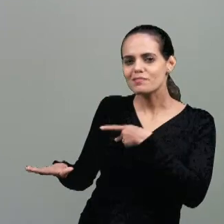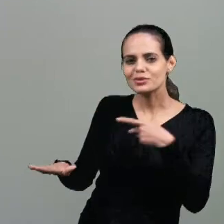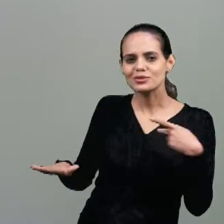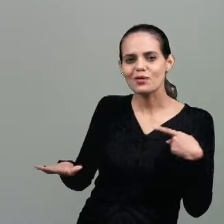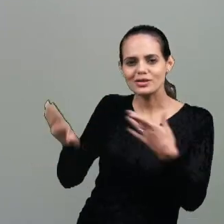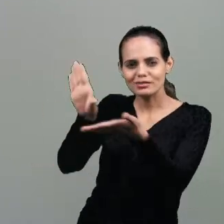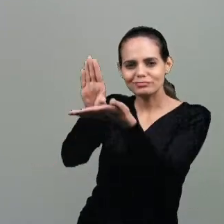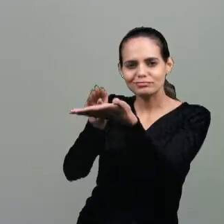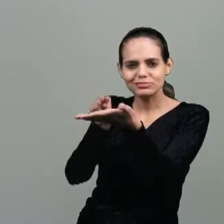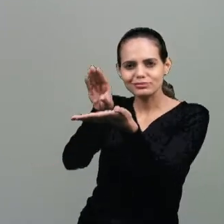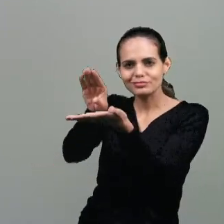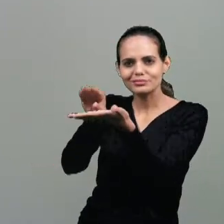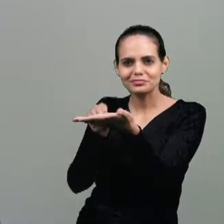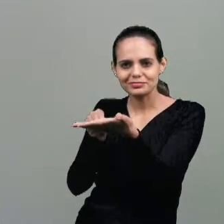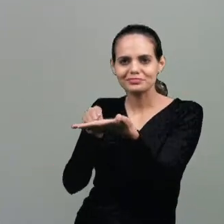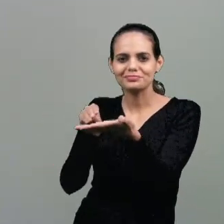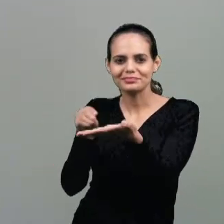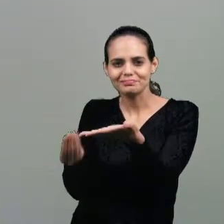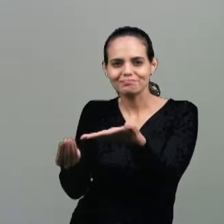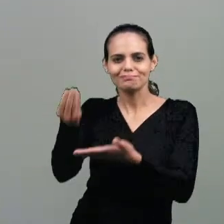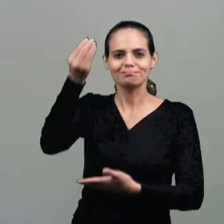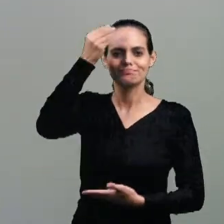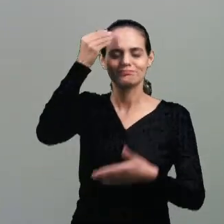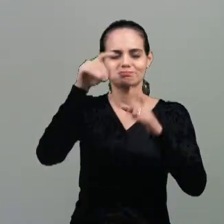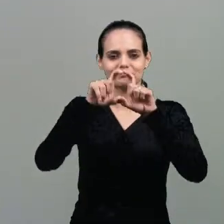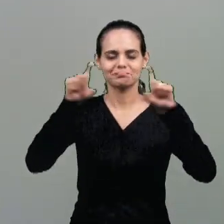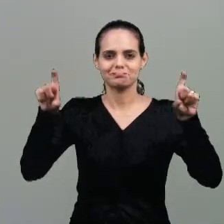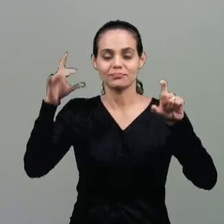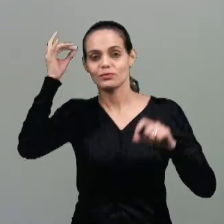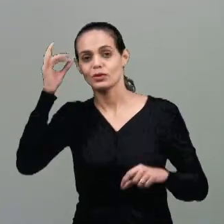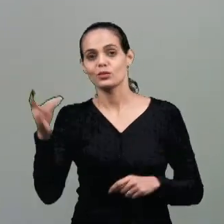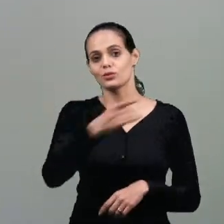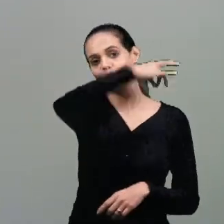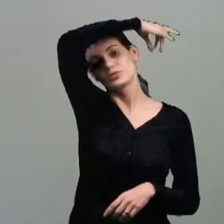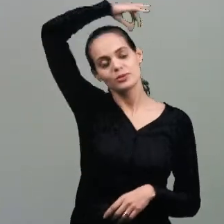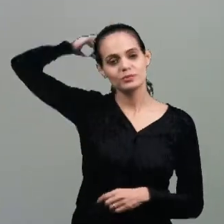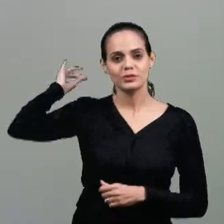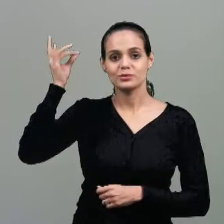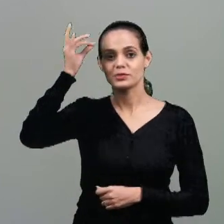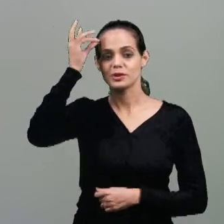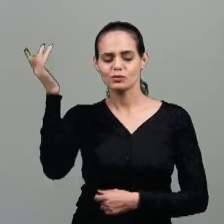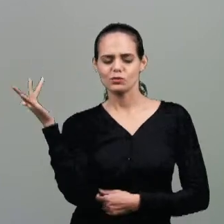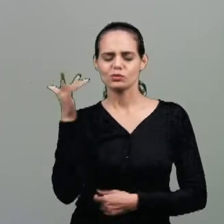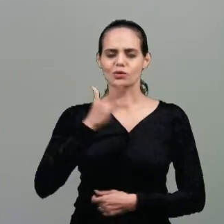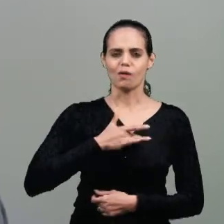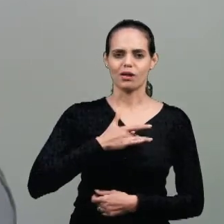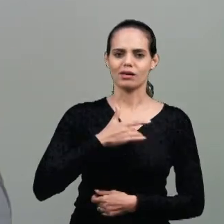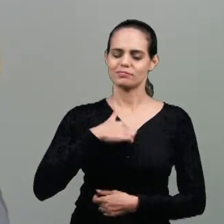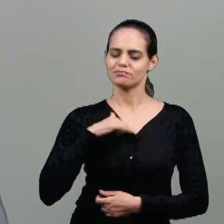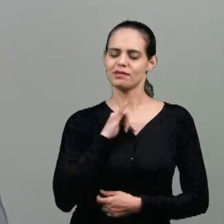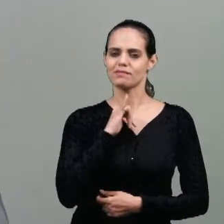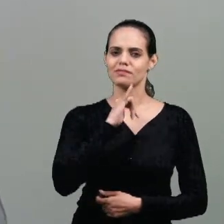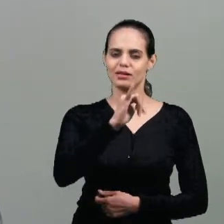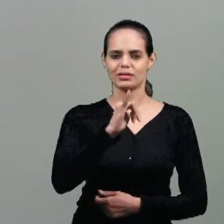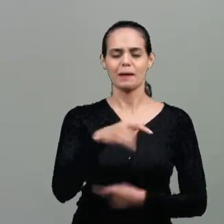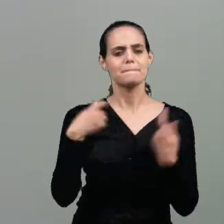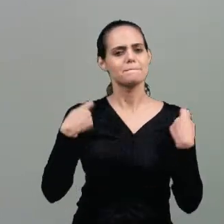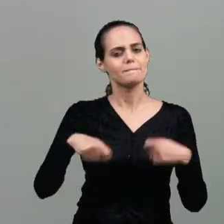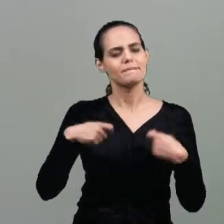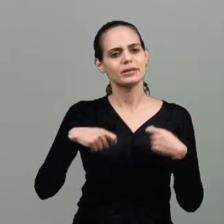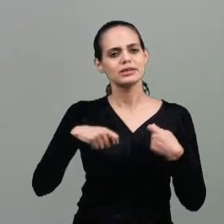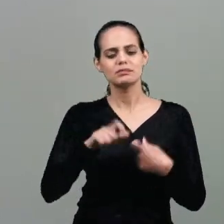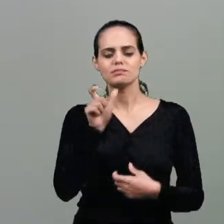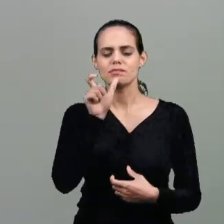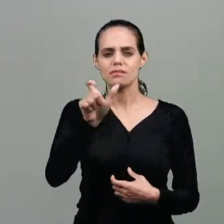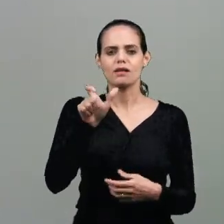essa expressão vem, o Espírito Santo de Deus traz à tona no momento certo, no momento que você precisa até de uma palavra para um